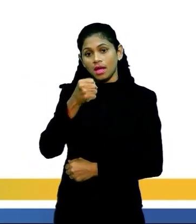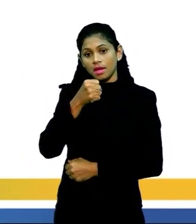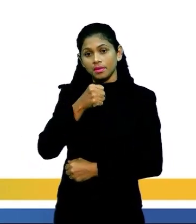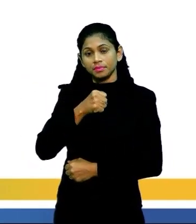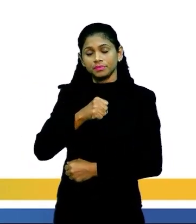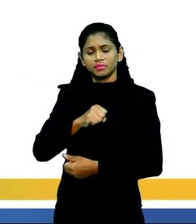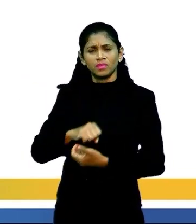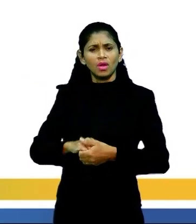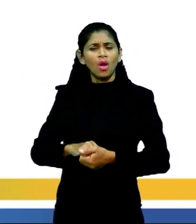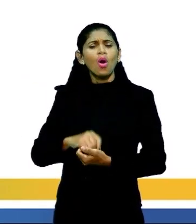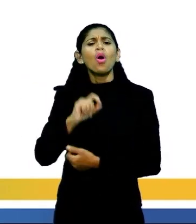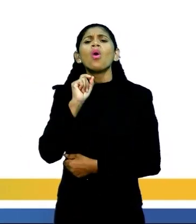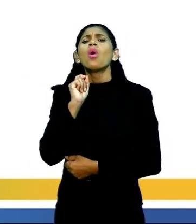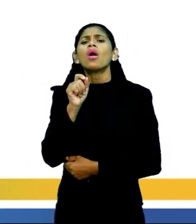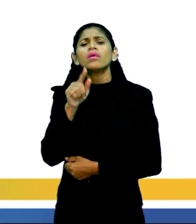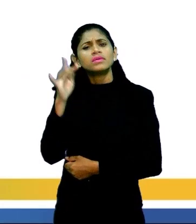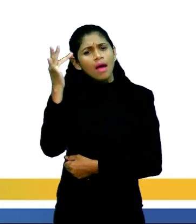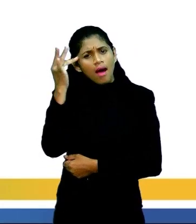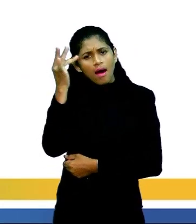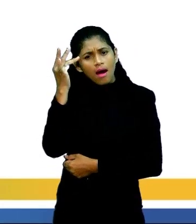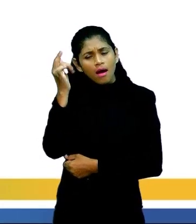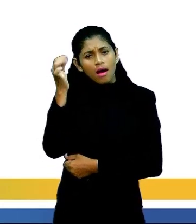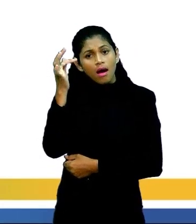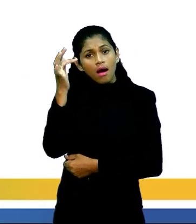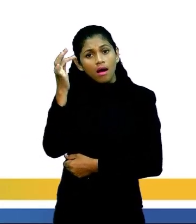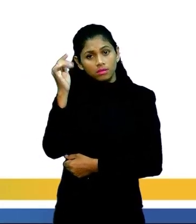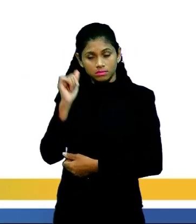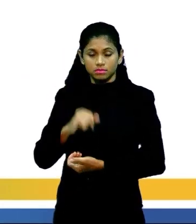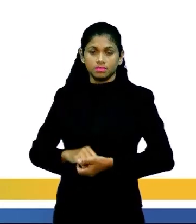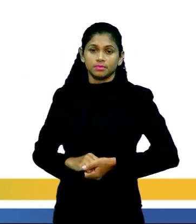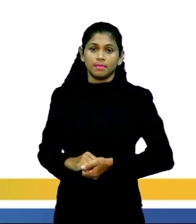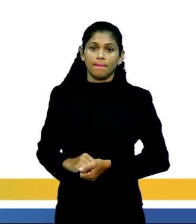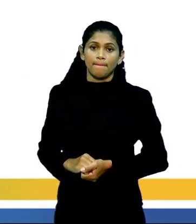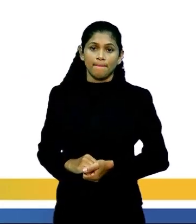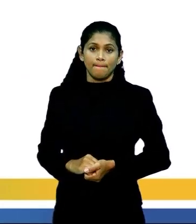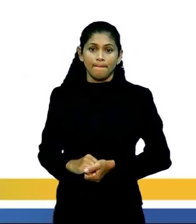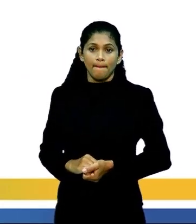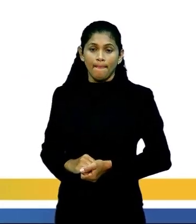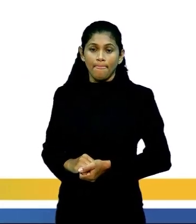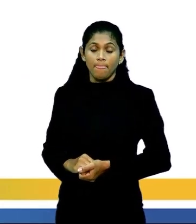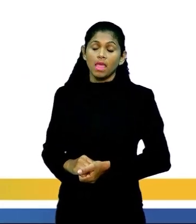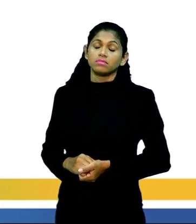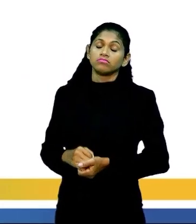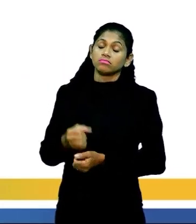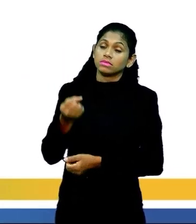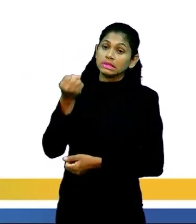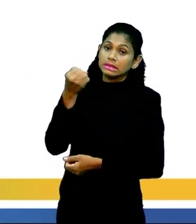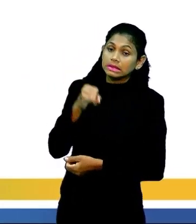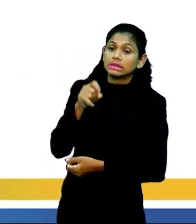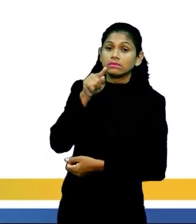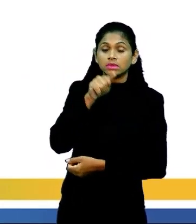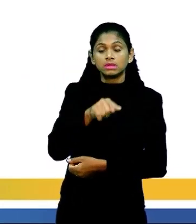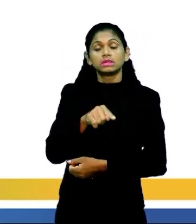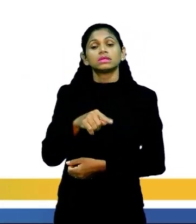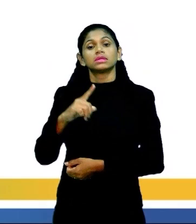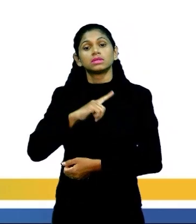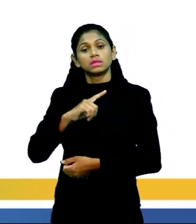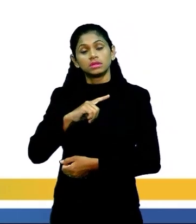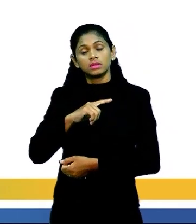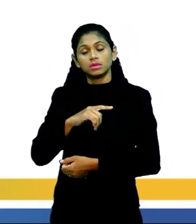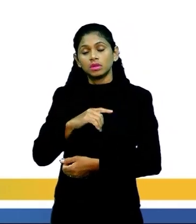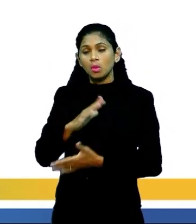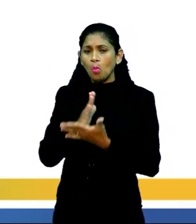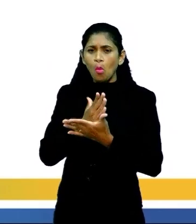think? O que você acha? Ok? Então, se você tem alguma habilidade, se pode